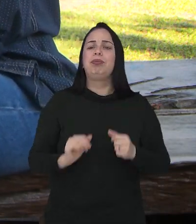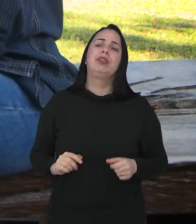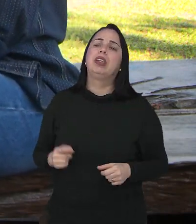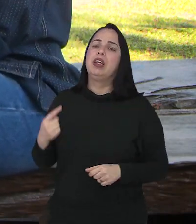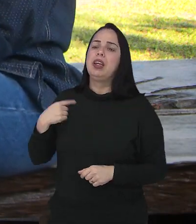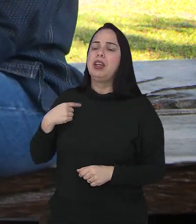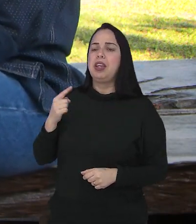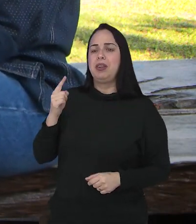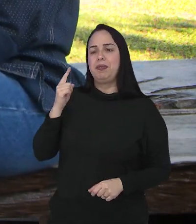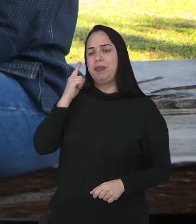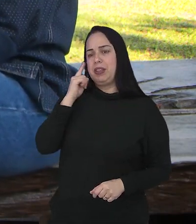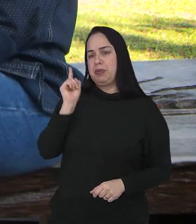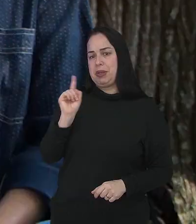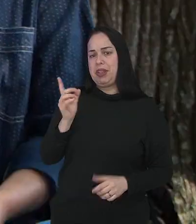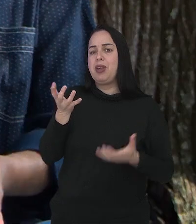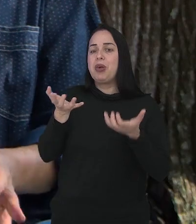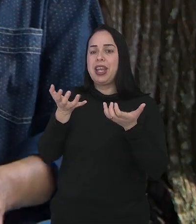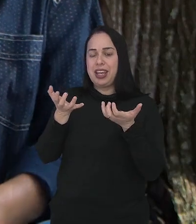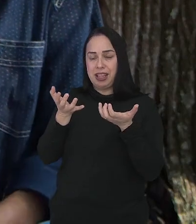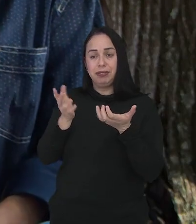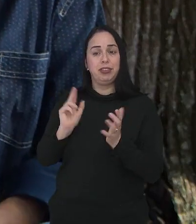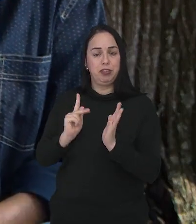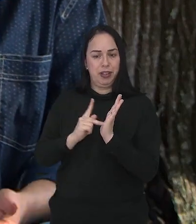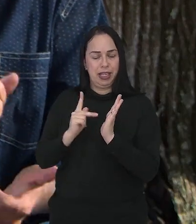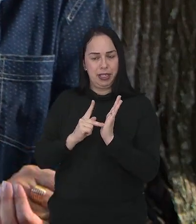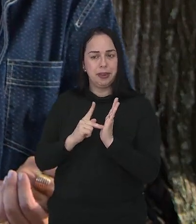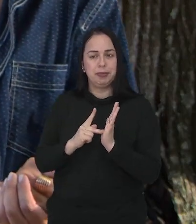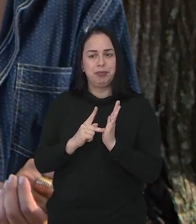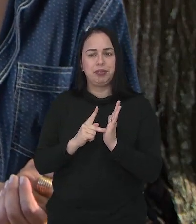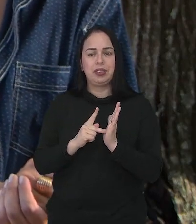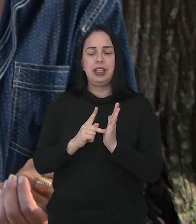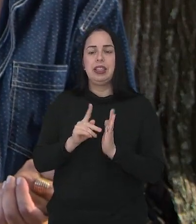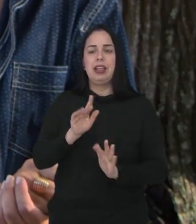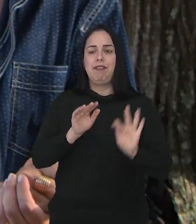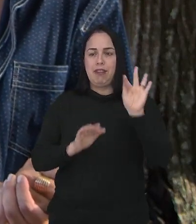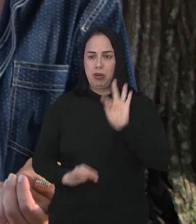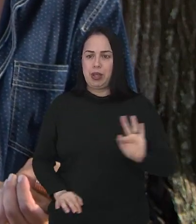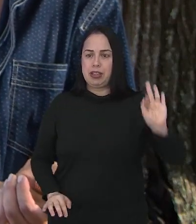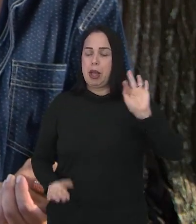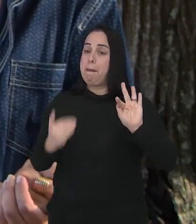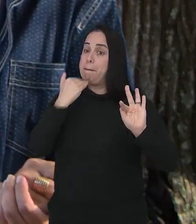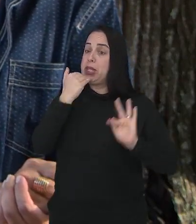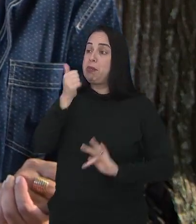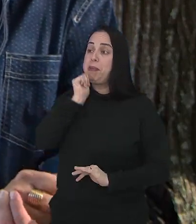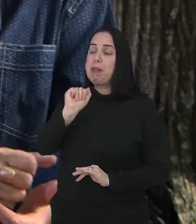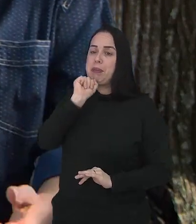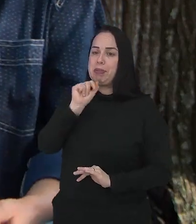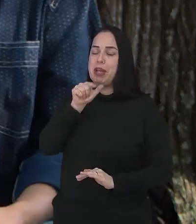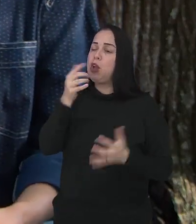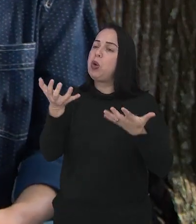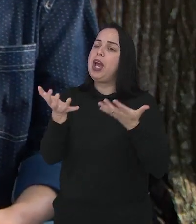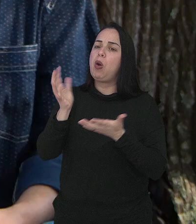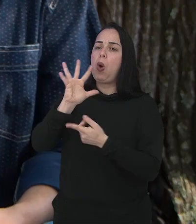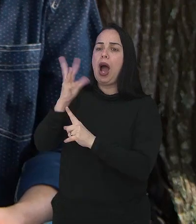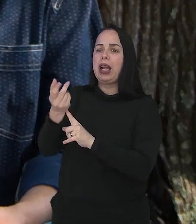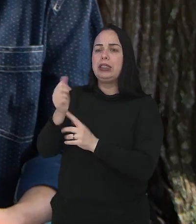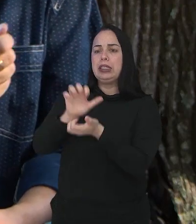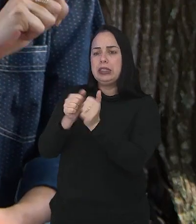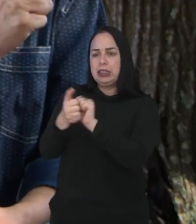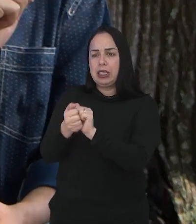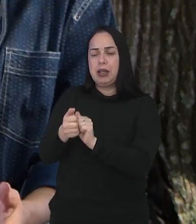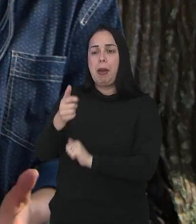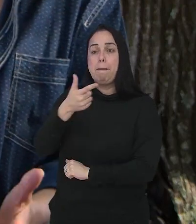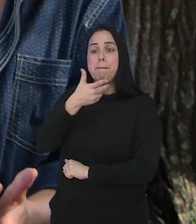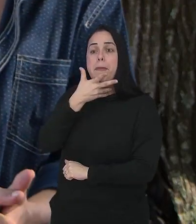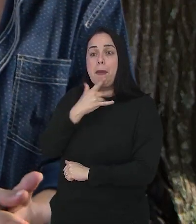eu não tinha muita opção, né? Eu queria, na verdade, na faculdade eu pedi para minha mãe que eu queria fazer artes plásticas. Meu